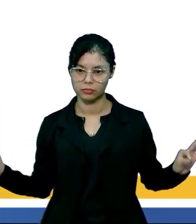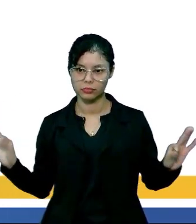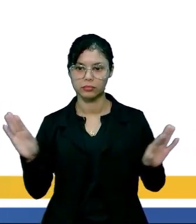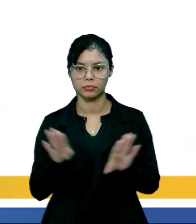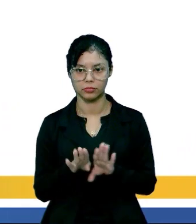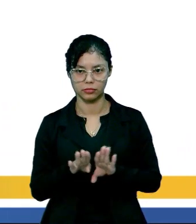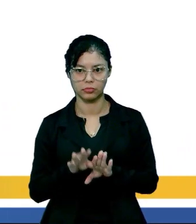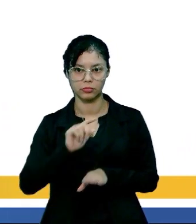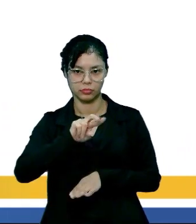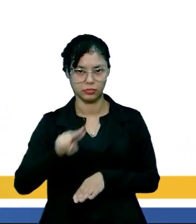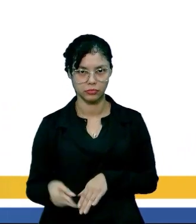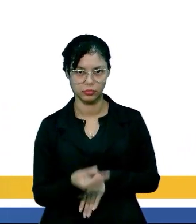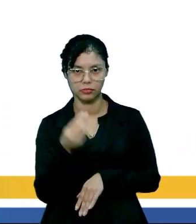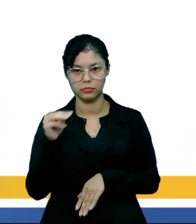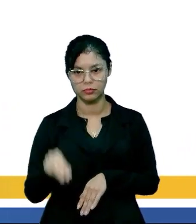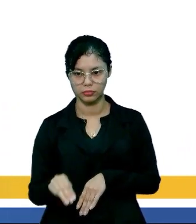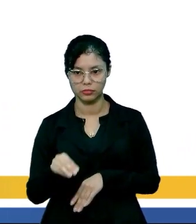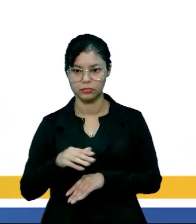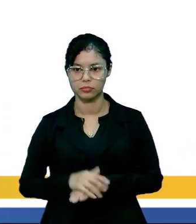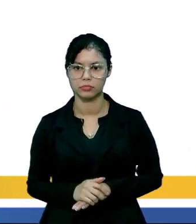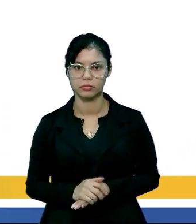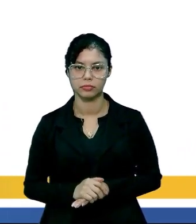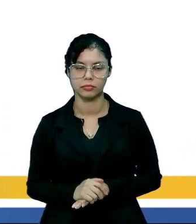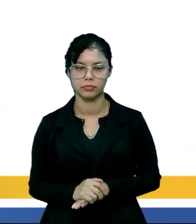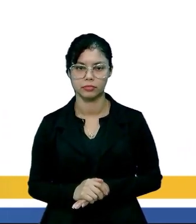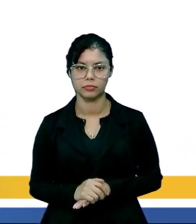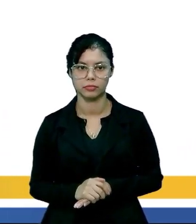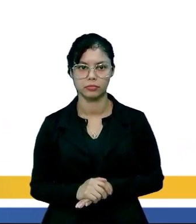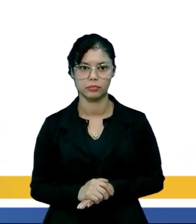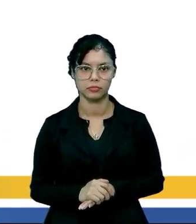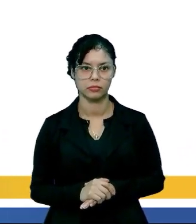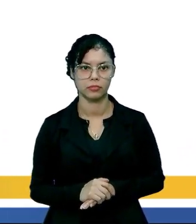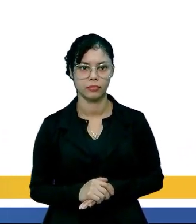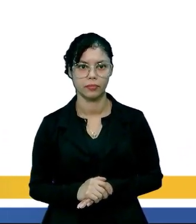vendo ali, de 2.000 metros.